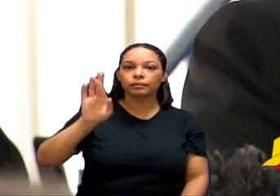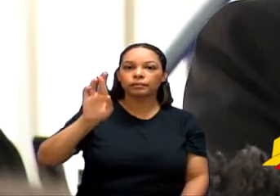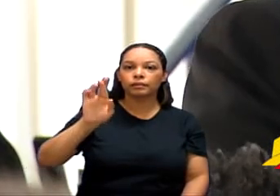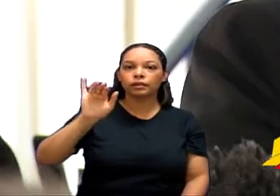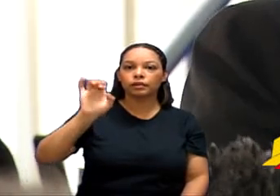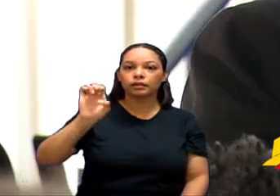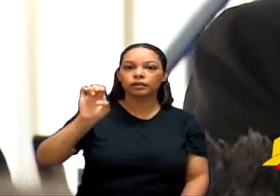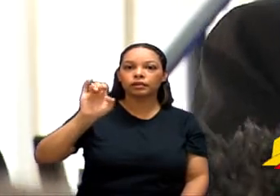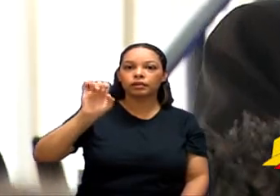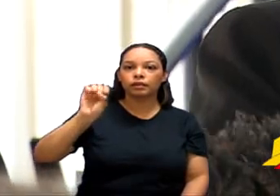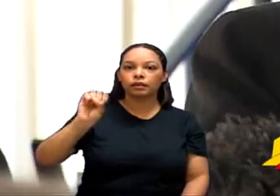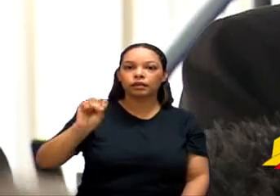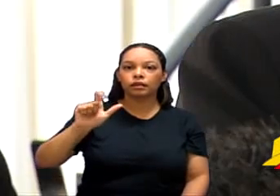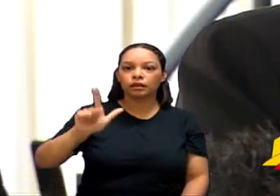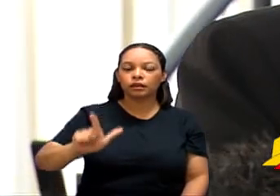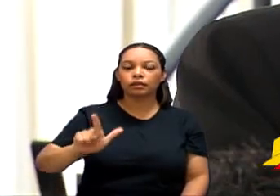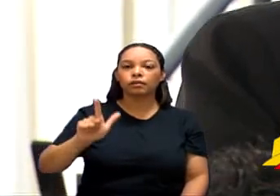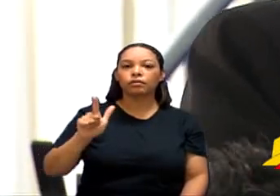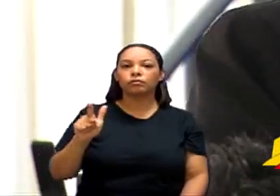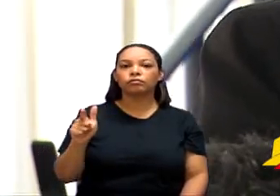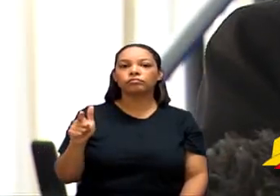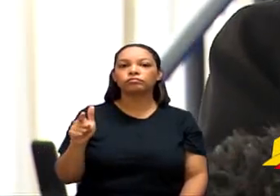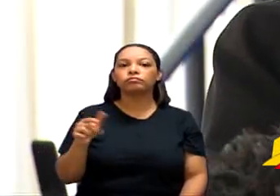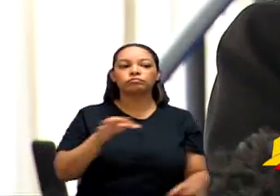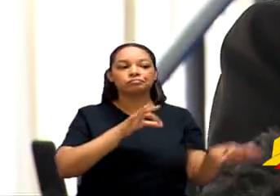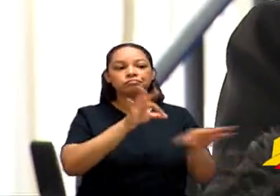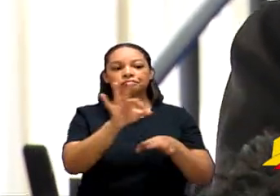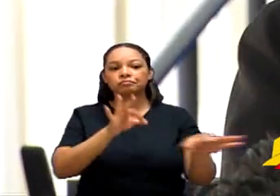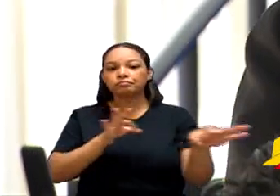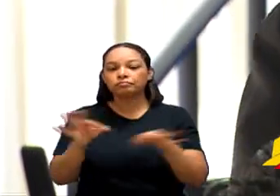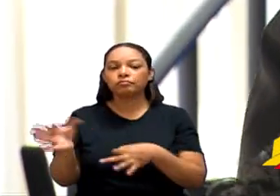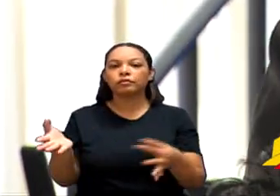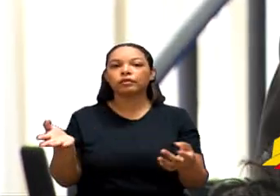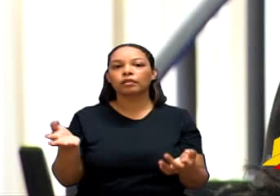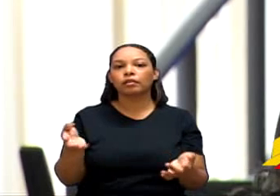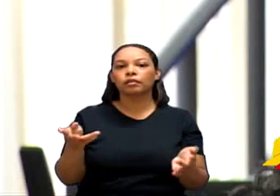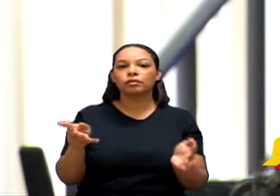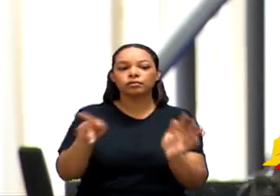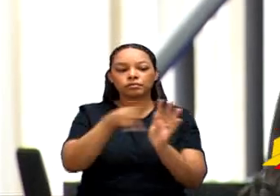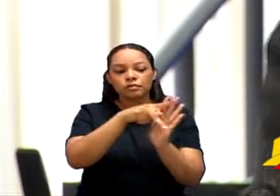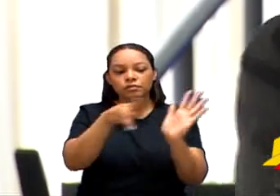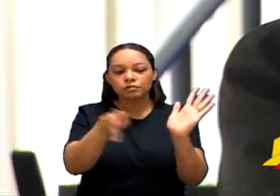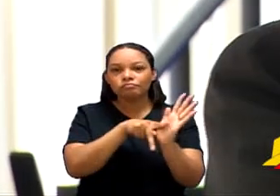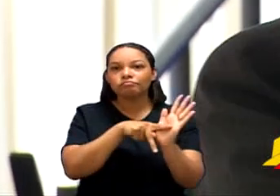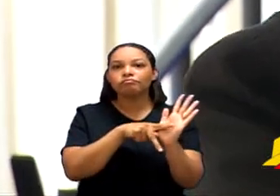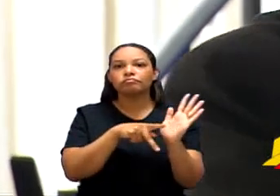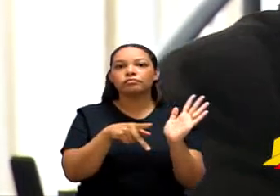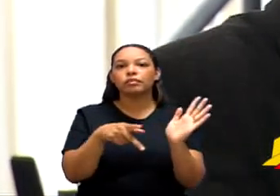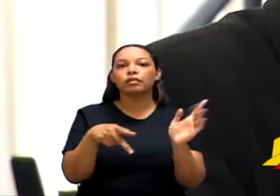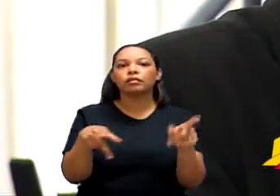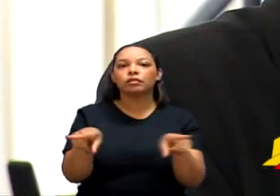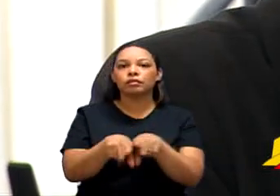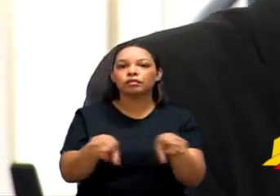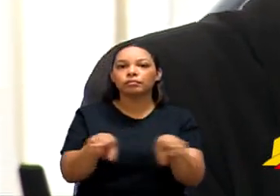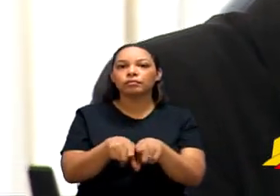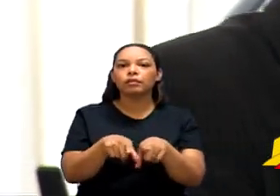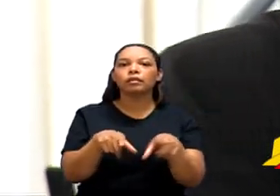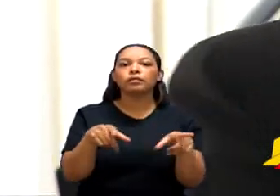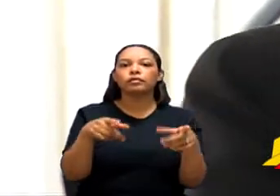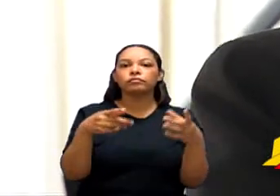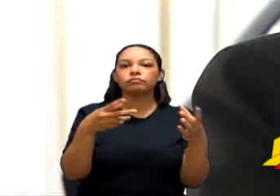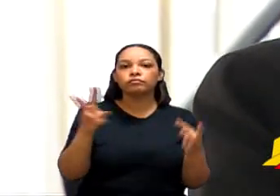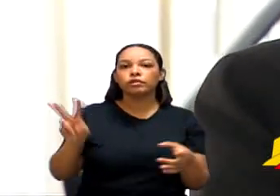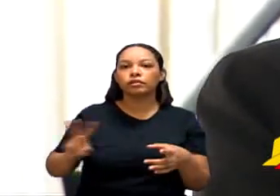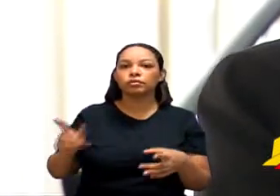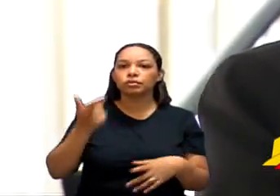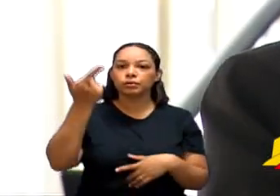né, em relação à parte burocrática. Estive conversando com o vereador João Donizete também, com o vereador Cristiano Passos, sobre